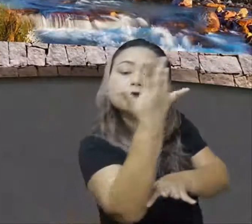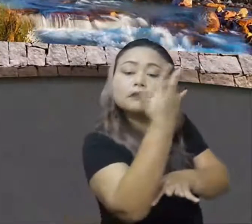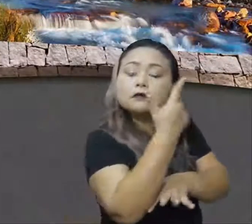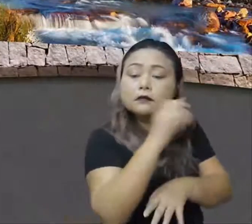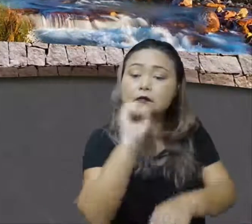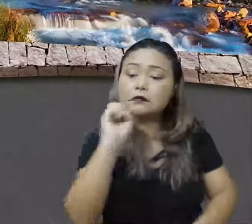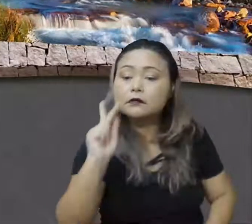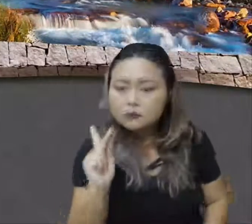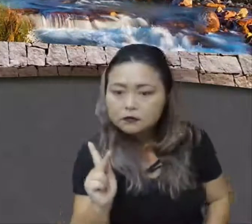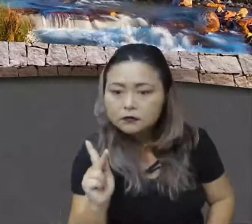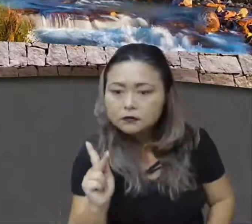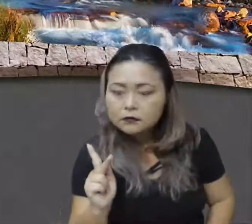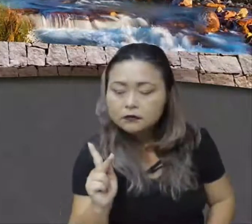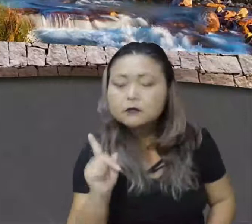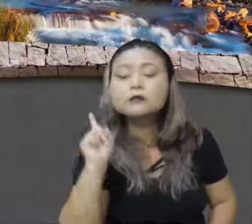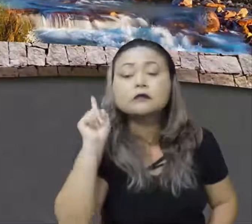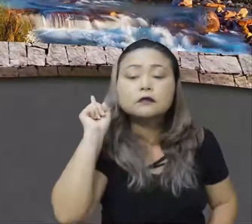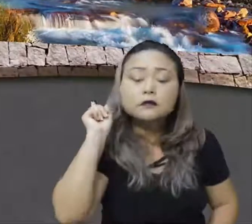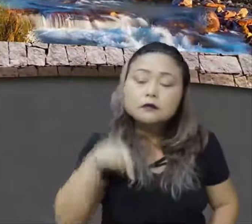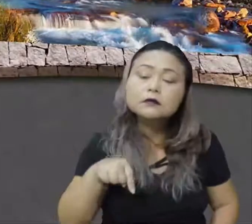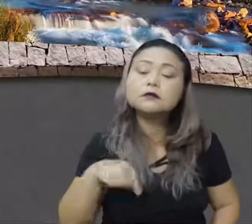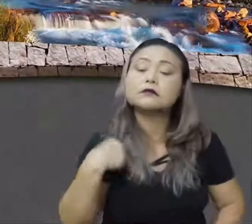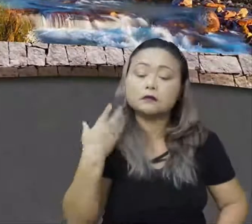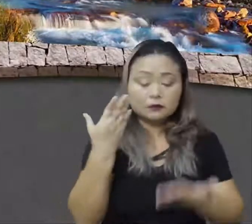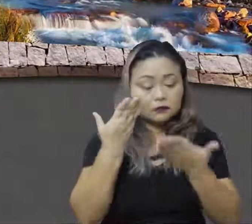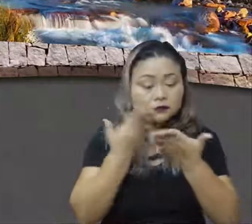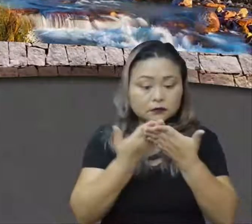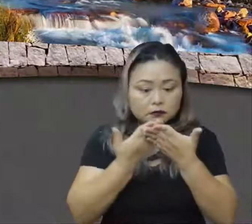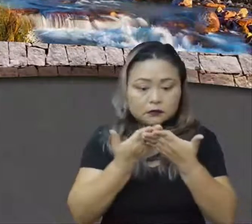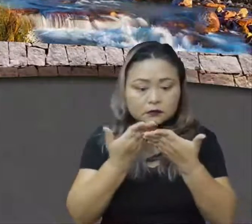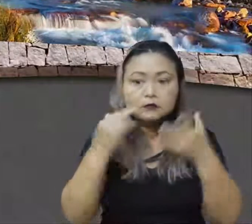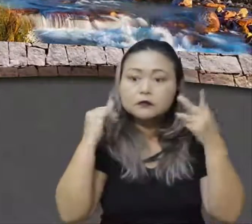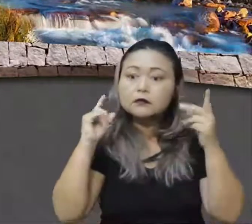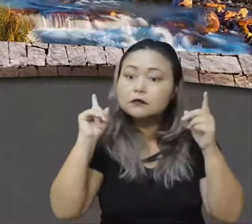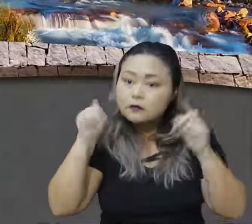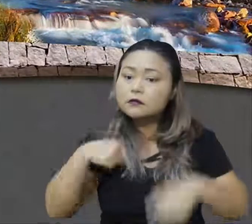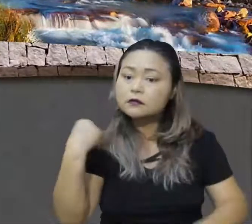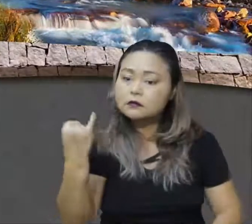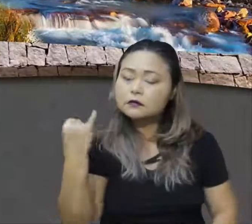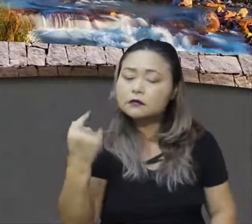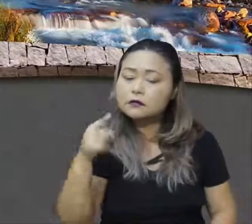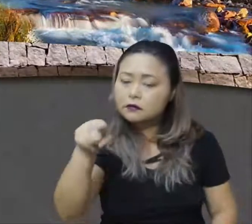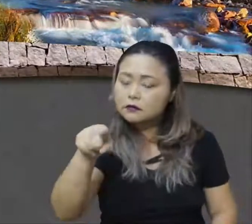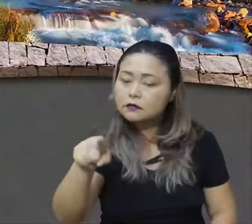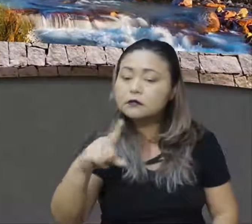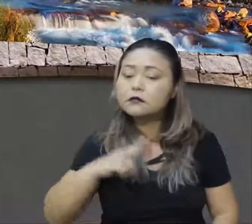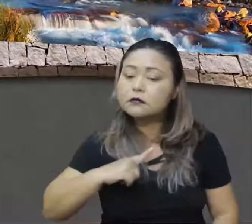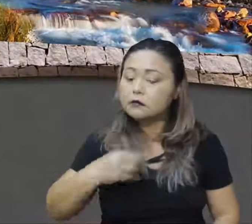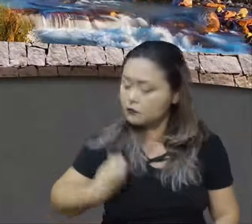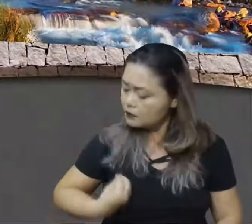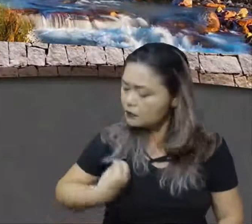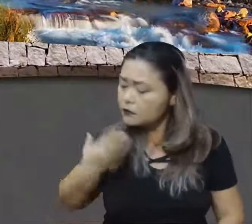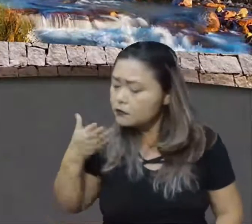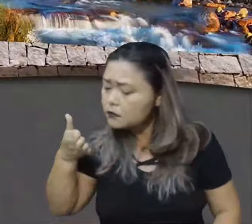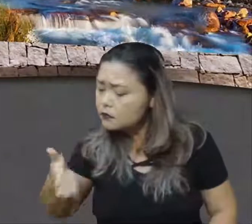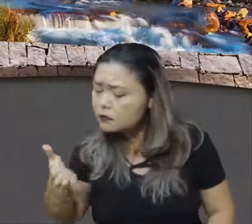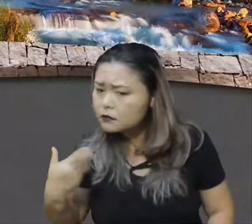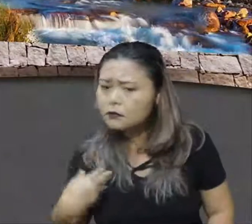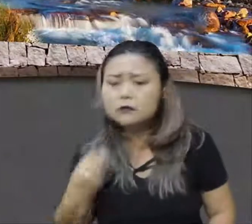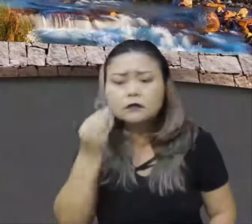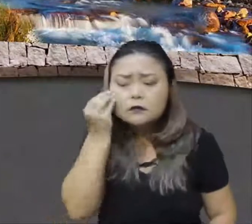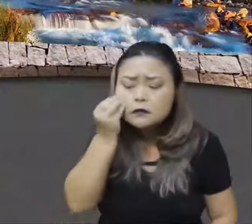Então, são aulas muito importantes, porque você vive isso aí, você